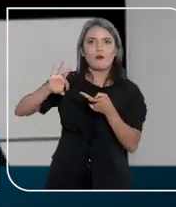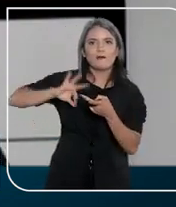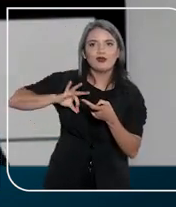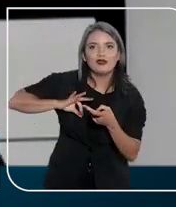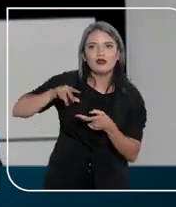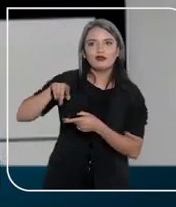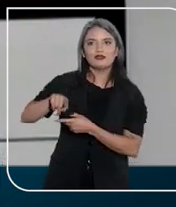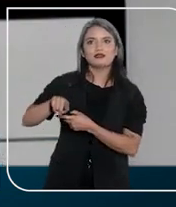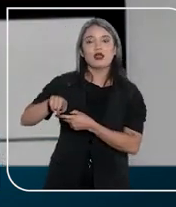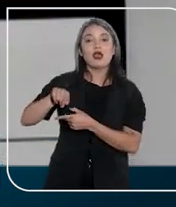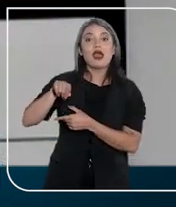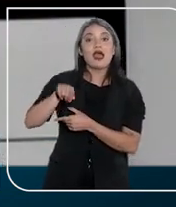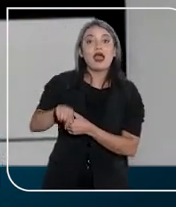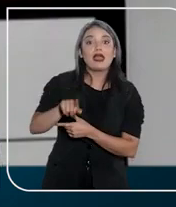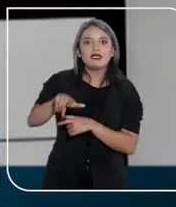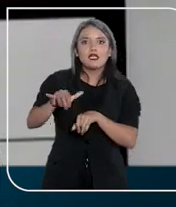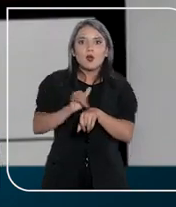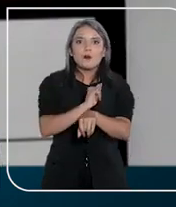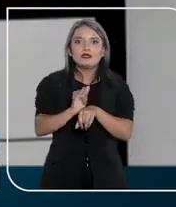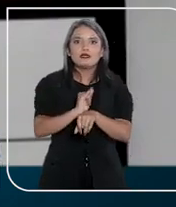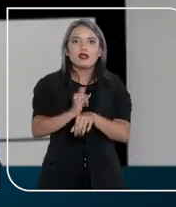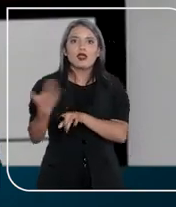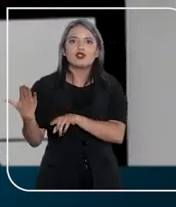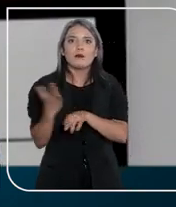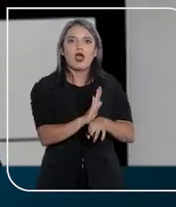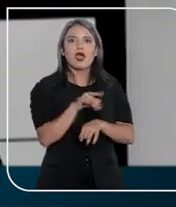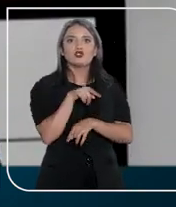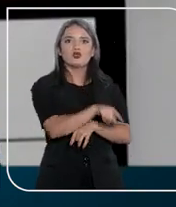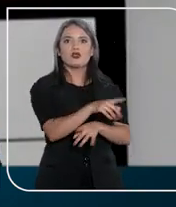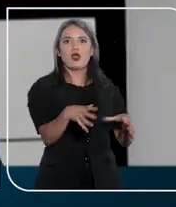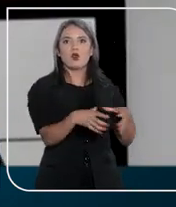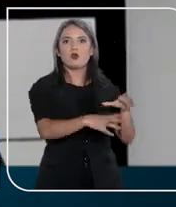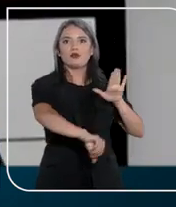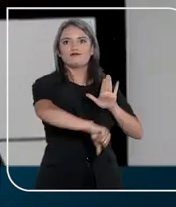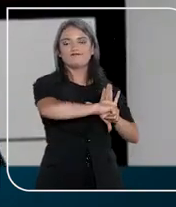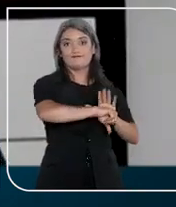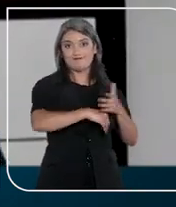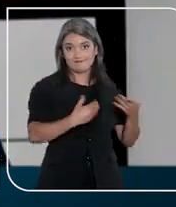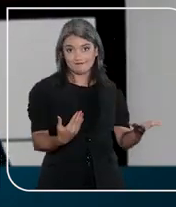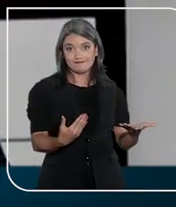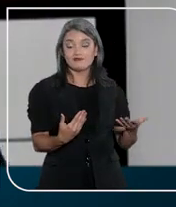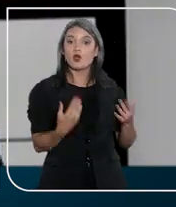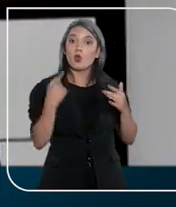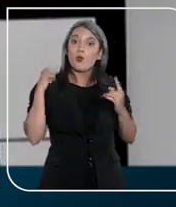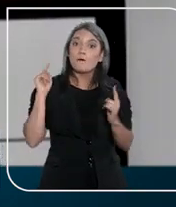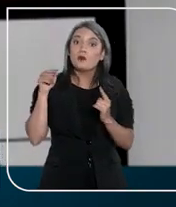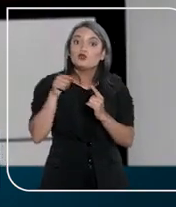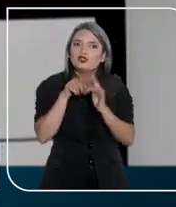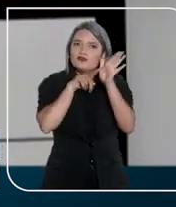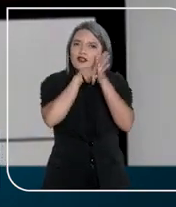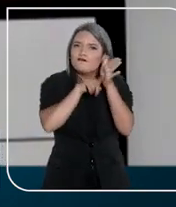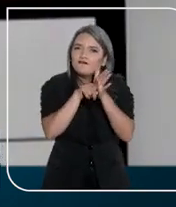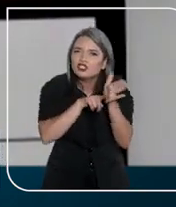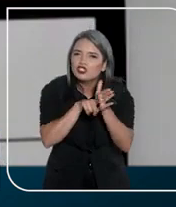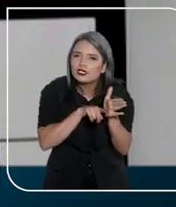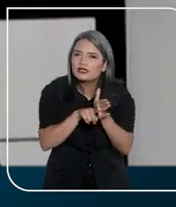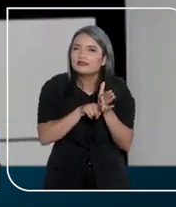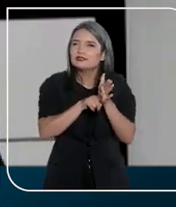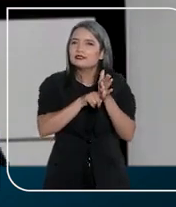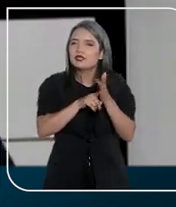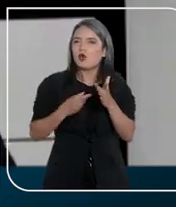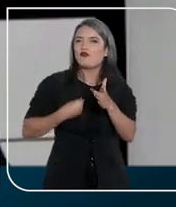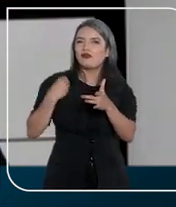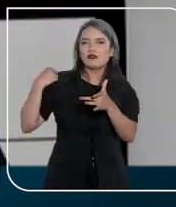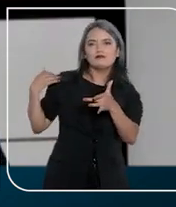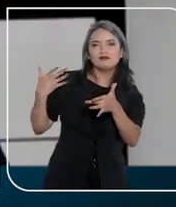vão passar informação privilegiada. Então, o primeiro motivo da investigação social é proteger o Estado. E aqui eu digo o